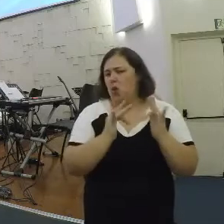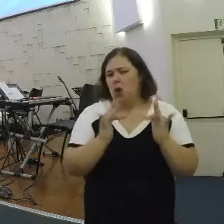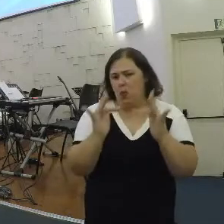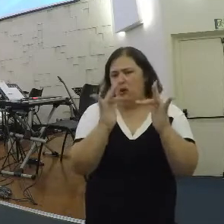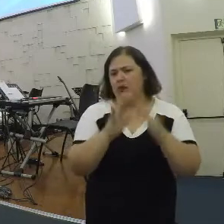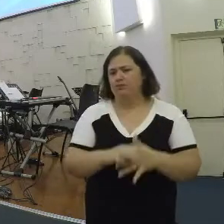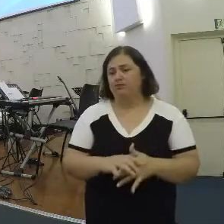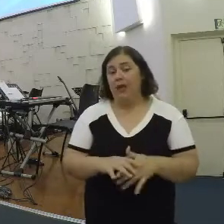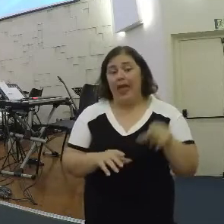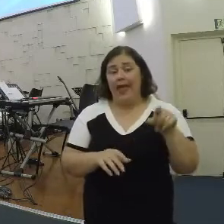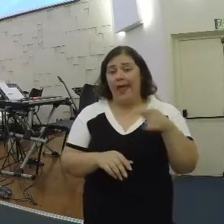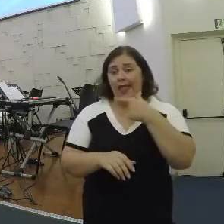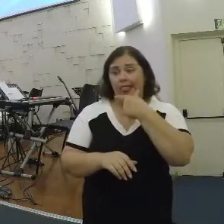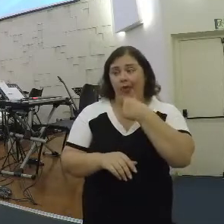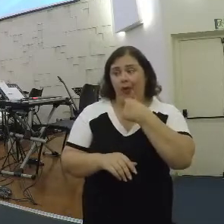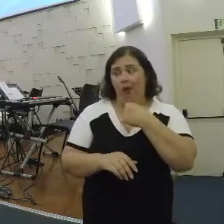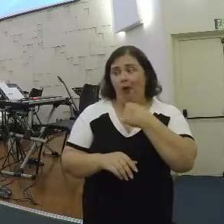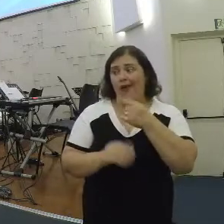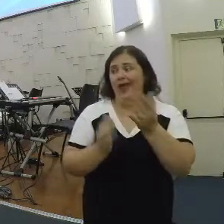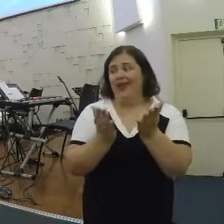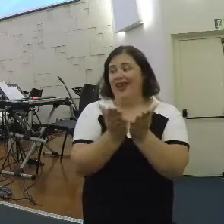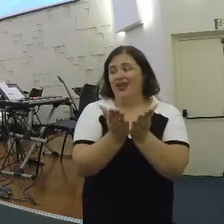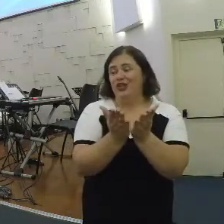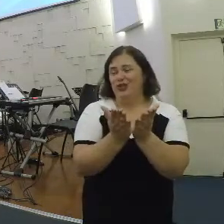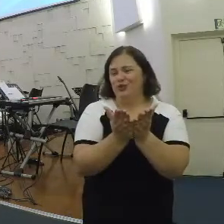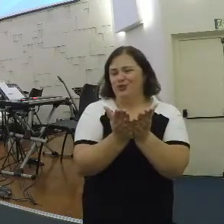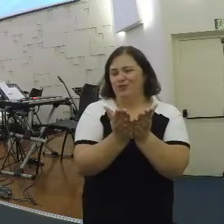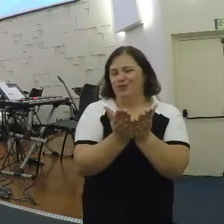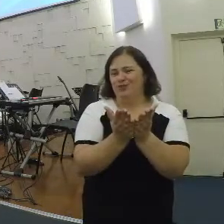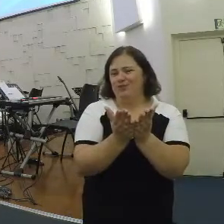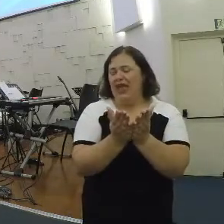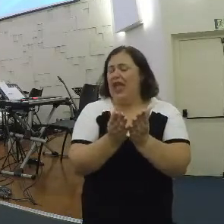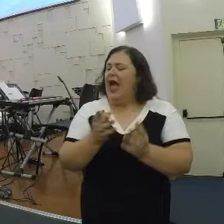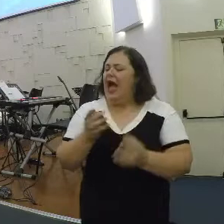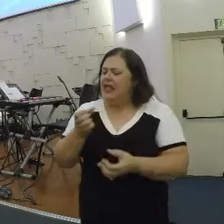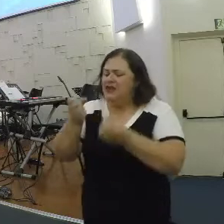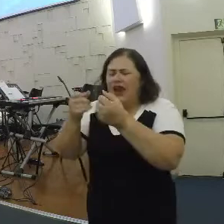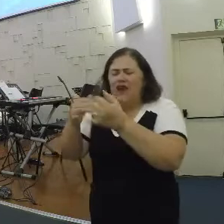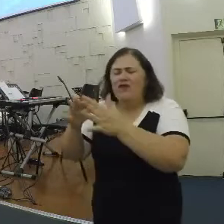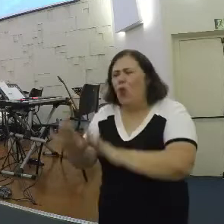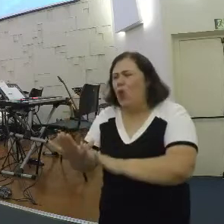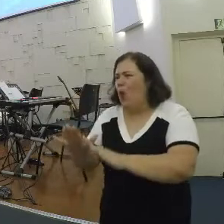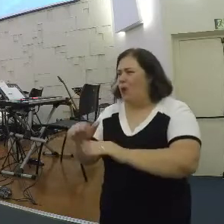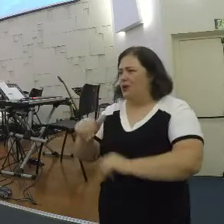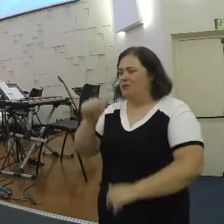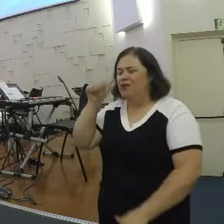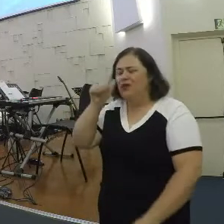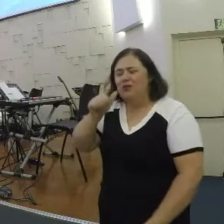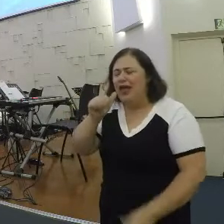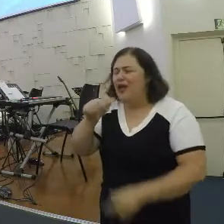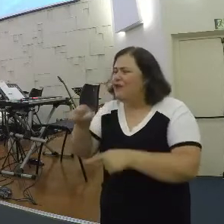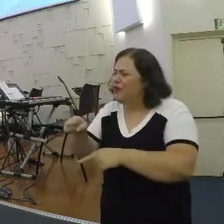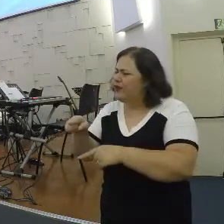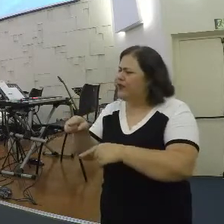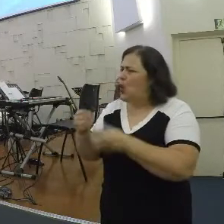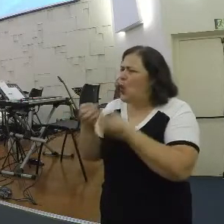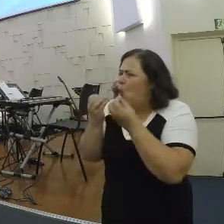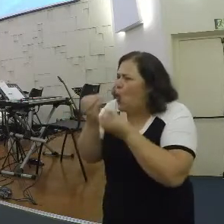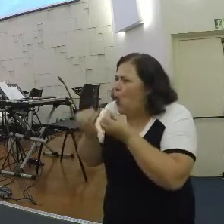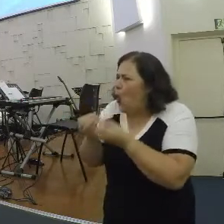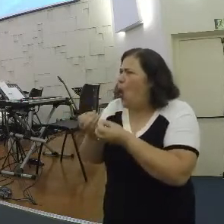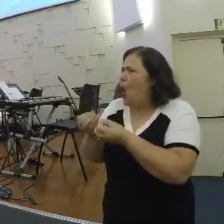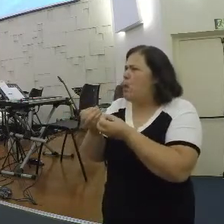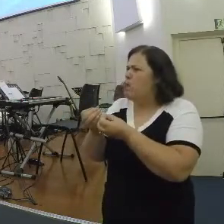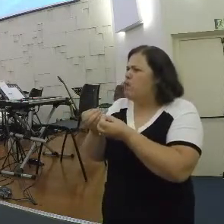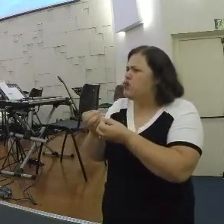do Evangelho, do que o Evangelho estava operando na vida dele. E ele disse para ela: como você pôde, por anos e anos,